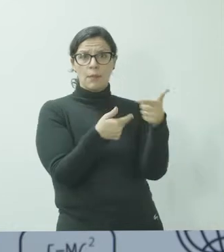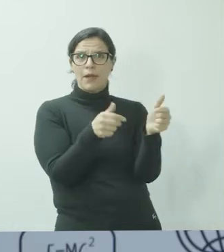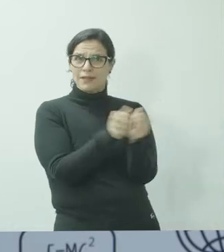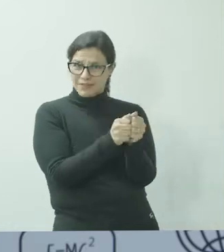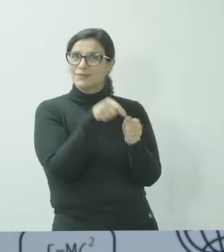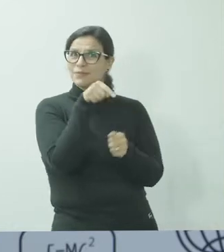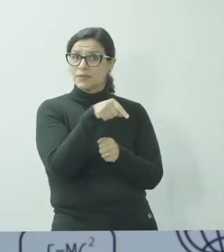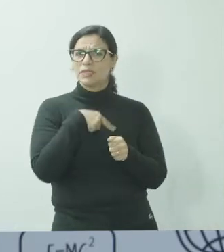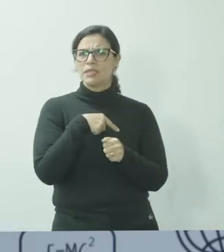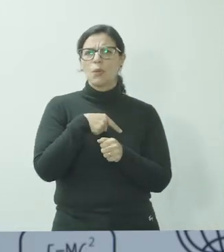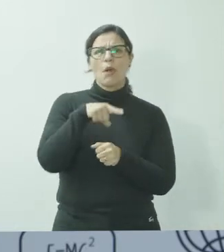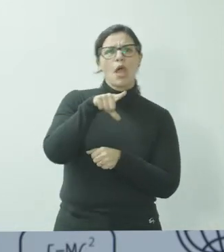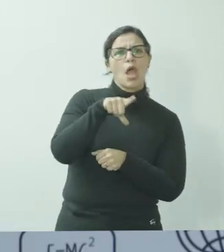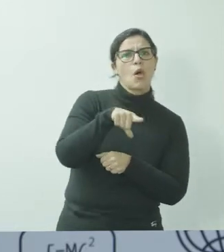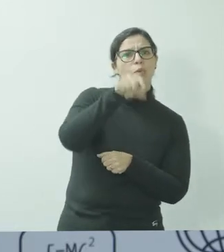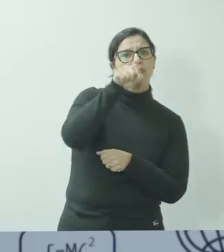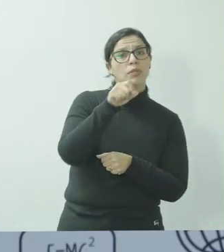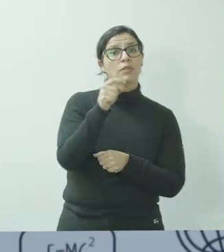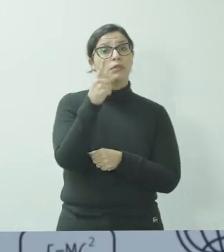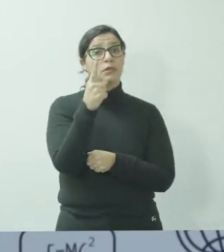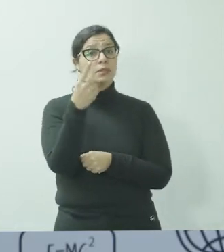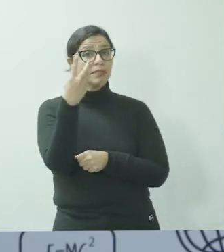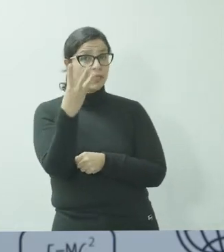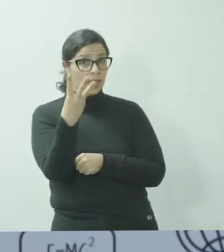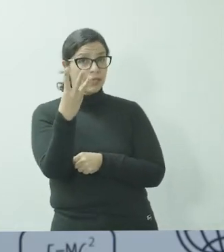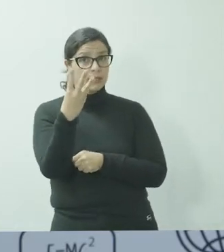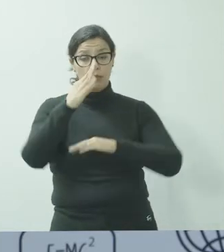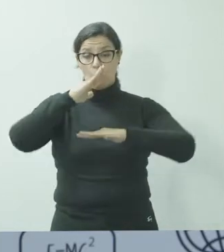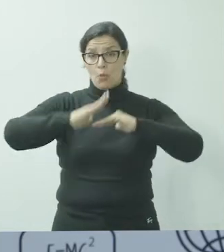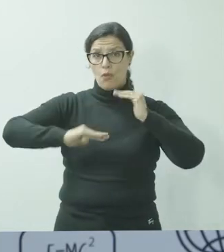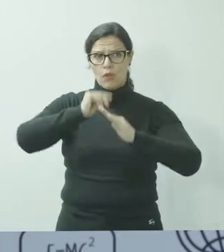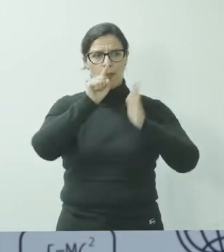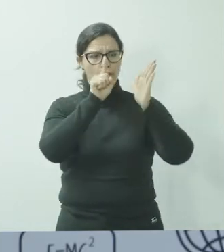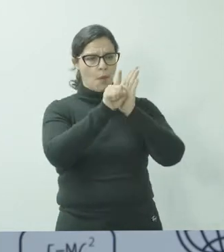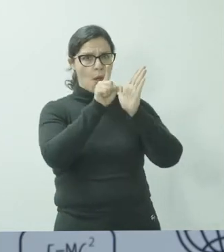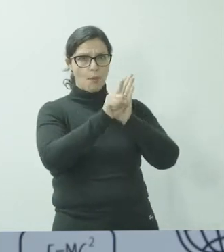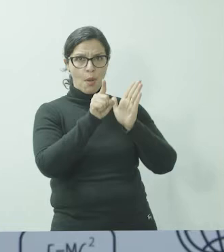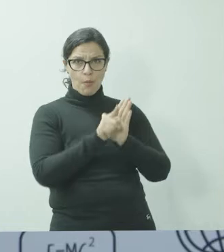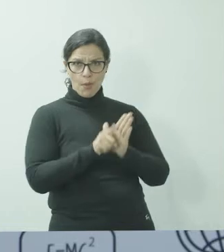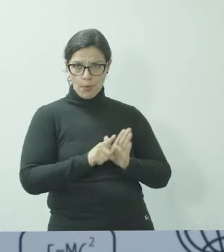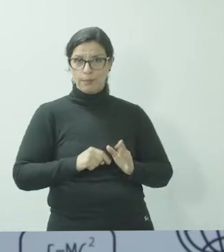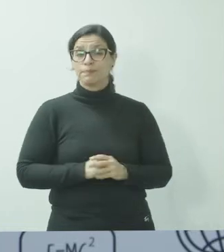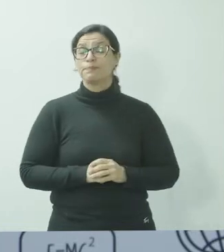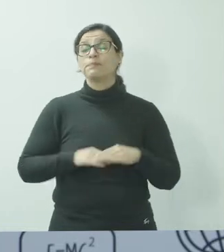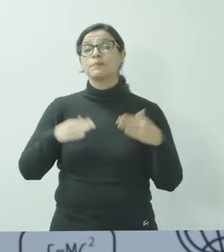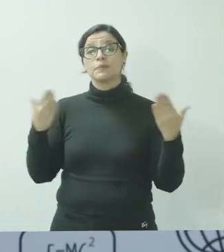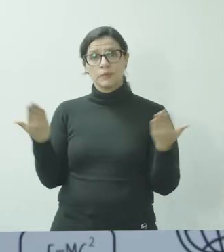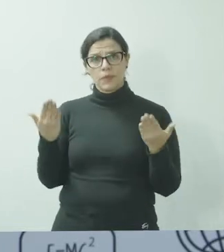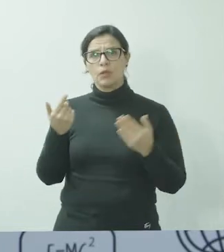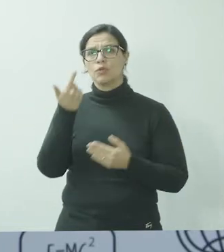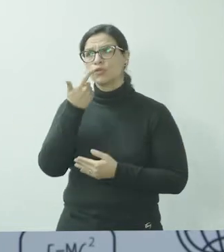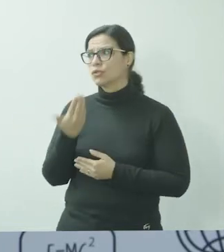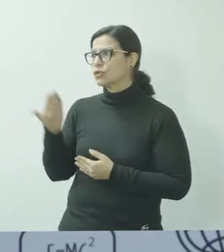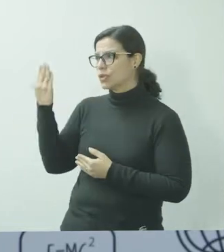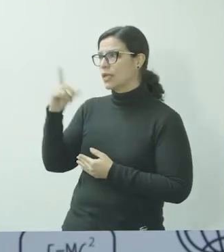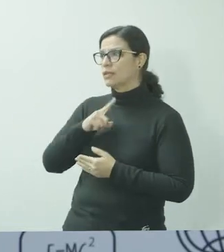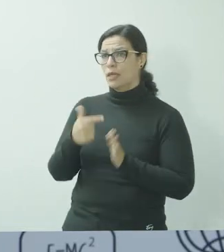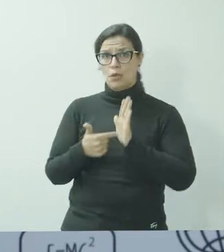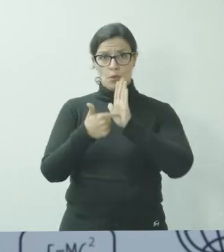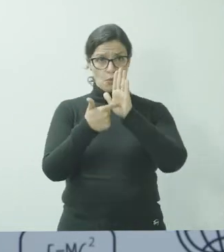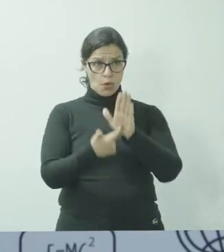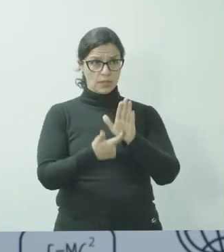departamento então eu selecionei 13 profissionais para realizar essa pesquisa então aqui já